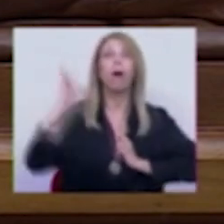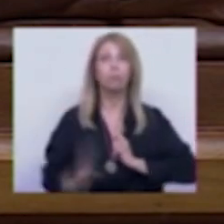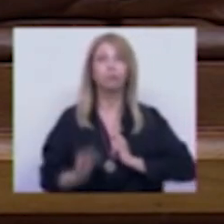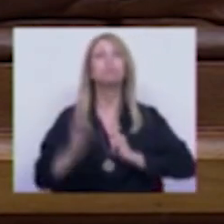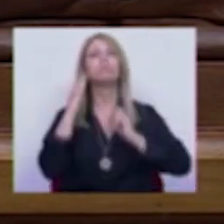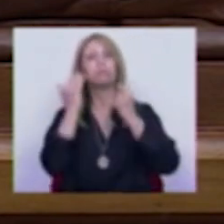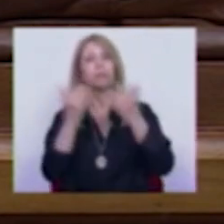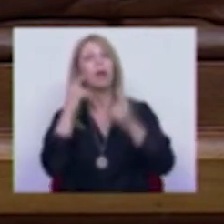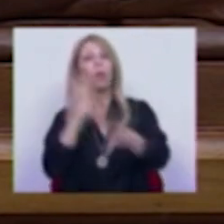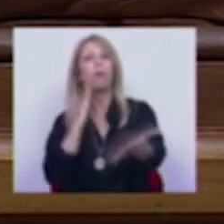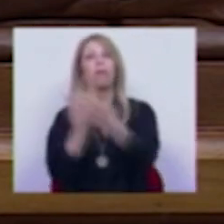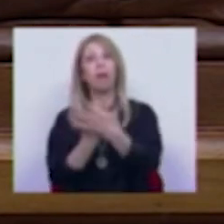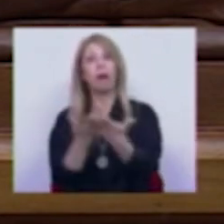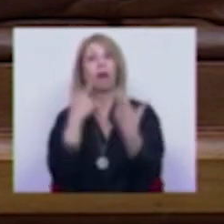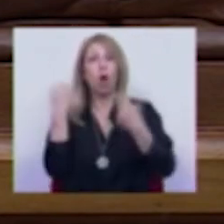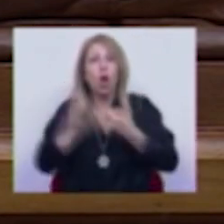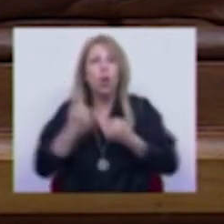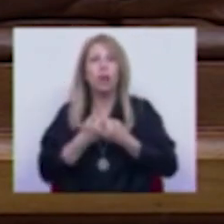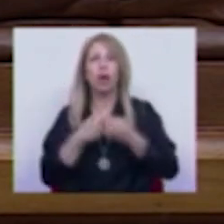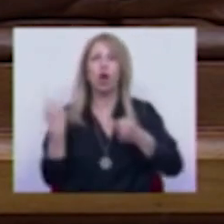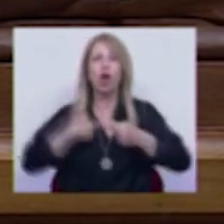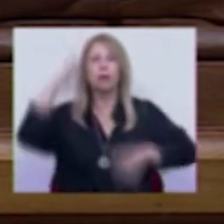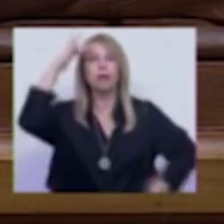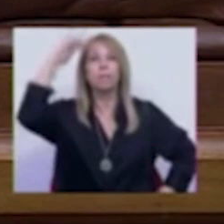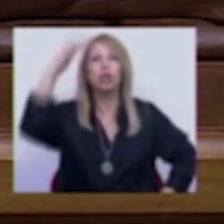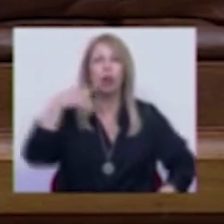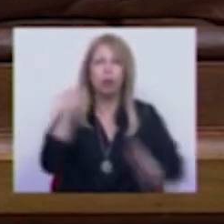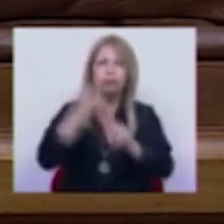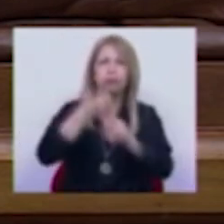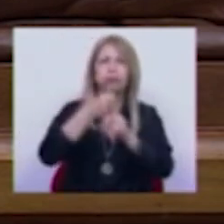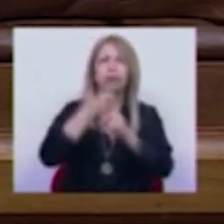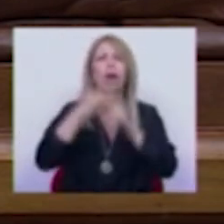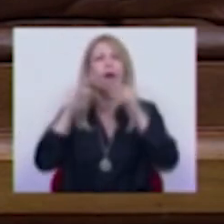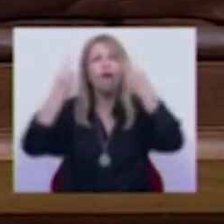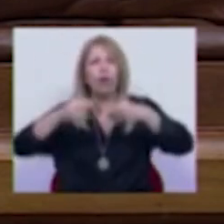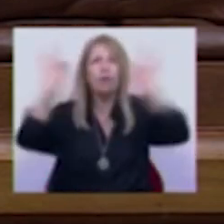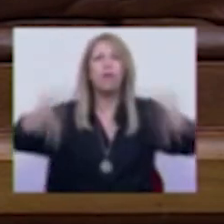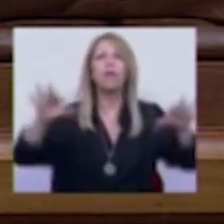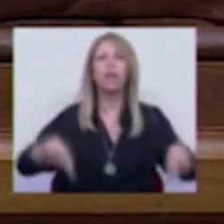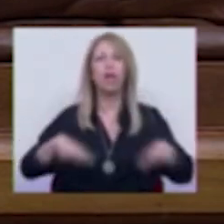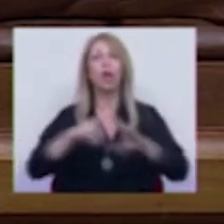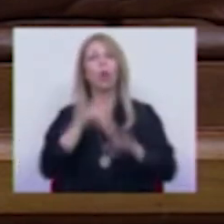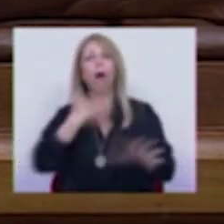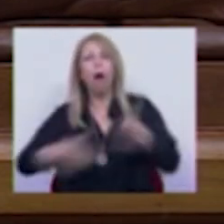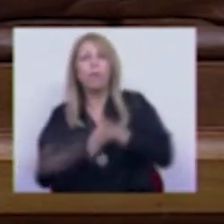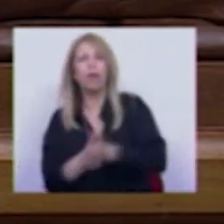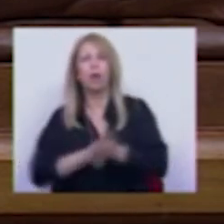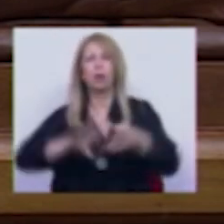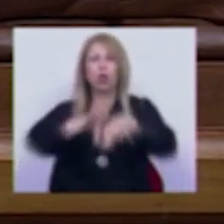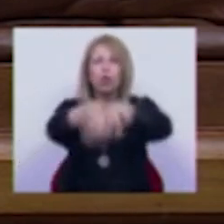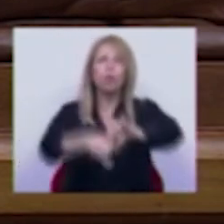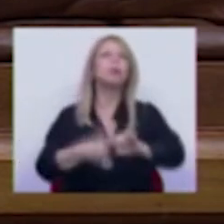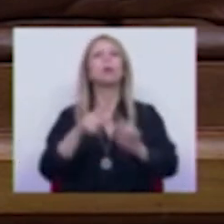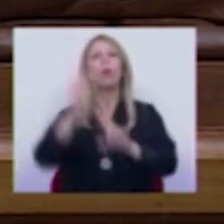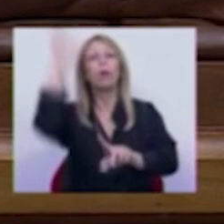luta para ampliar o nosso imaginário e para empurrarmos hoje as fronteiras do possível contra a exploração, a destruição climática, o